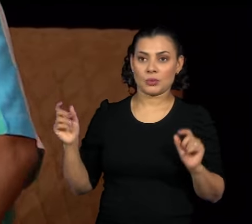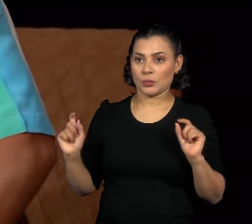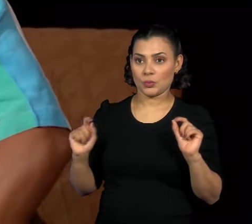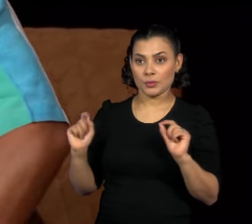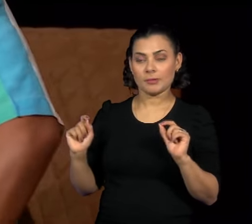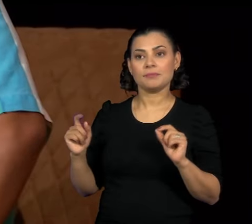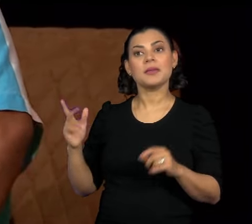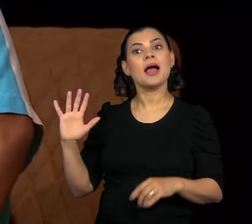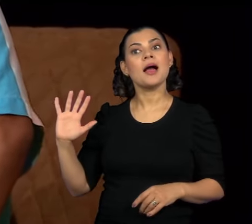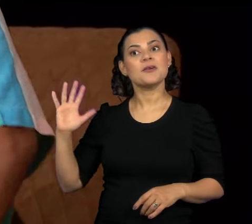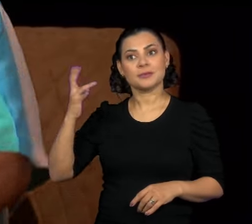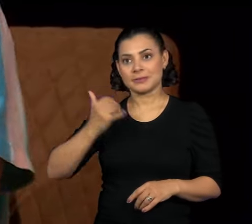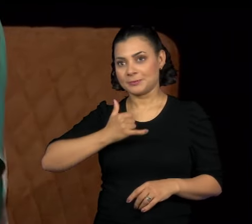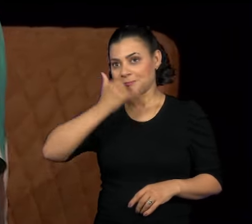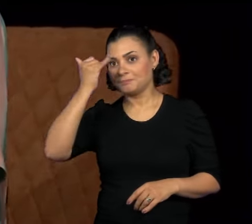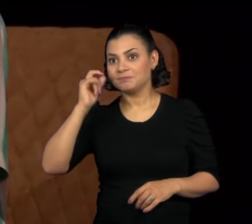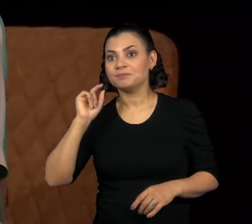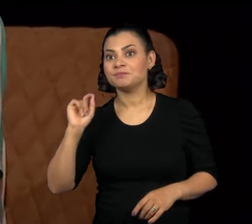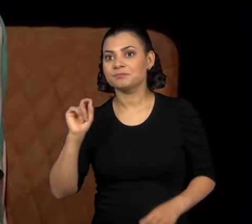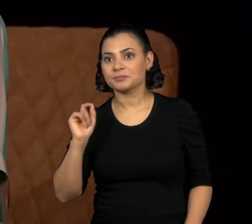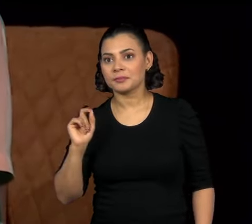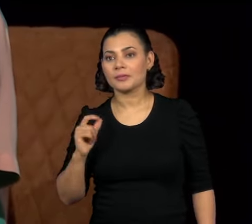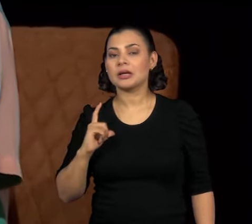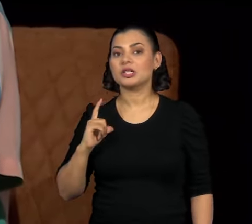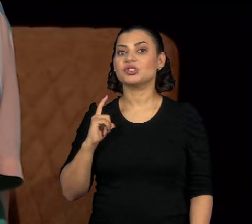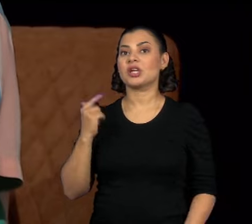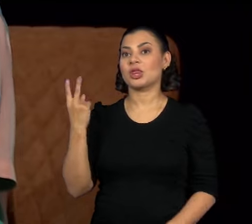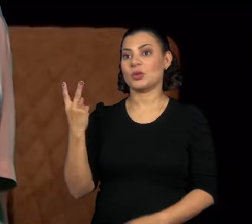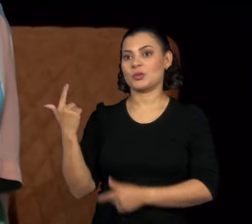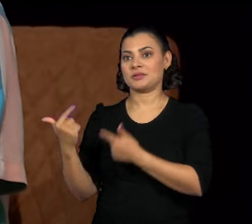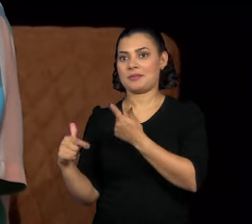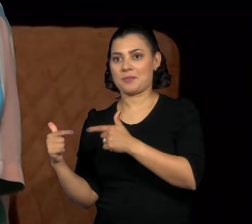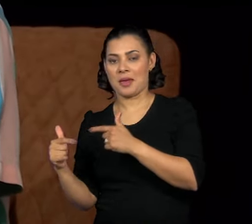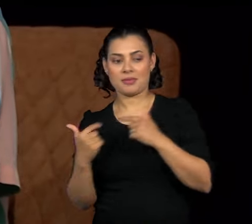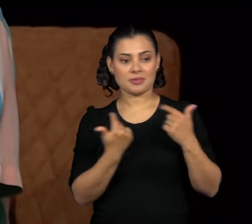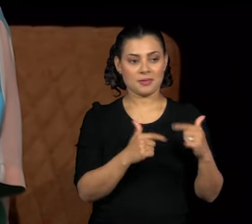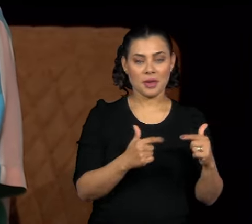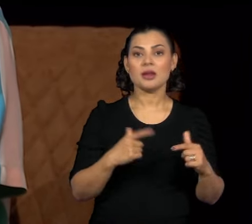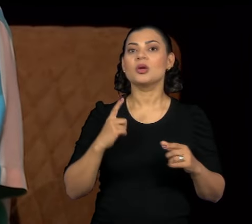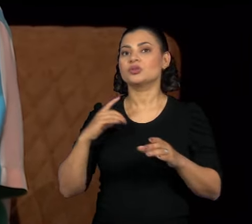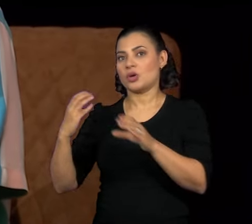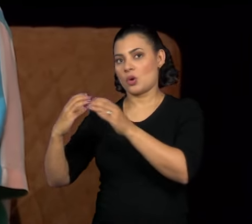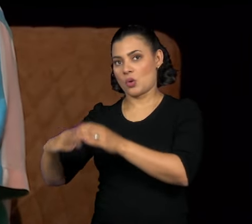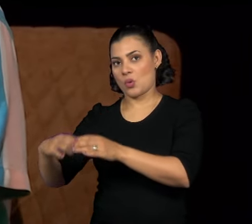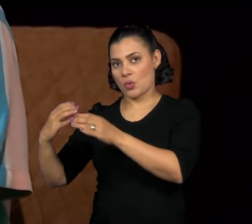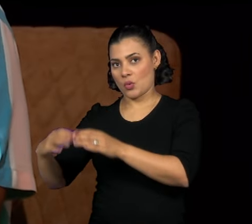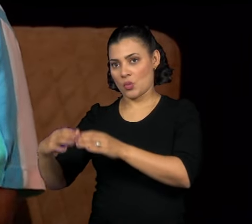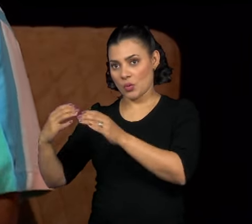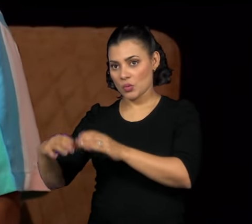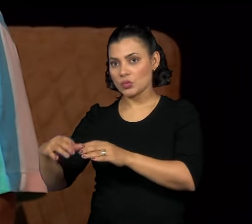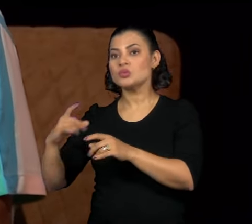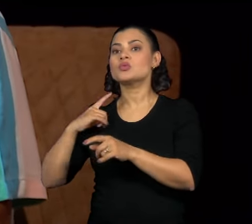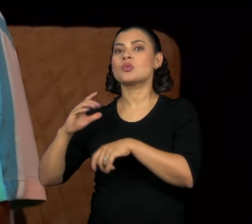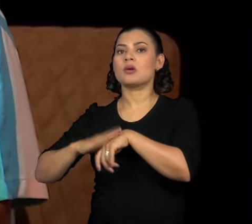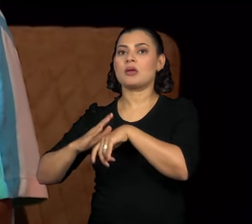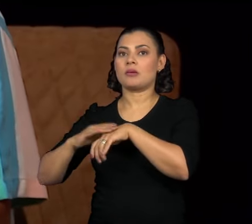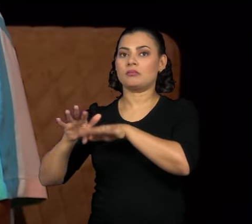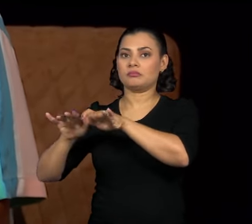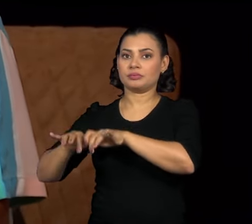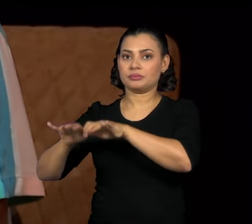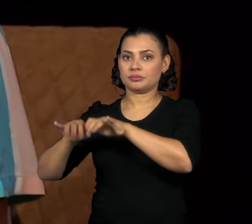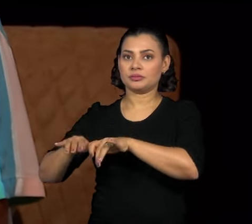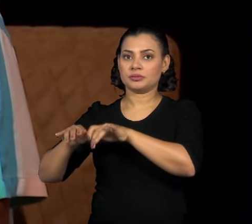um certo dia, teve um momento que eu tinha dois empregos. Um concurso público em que eu era redator da